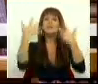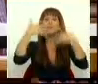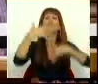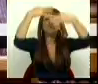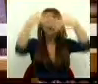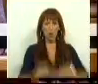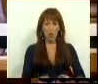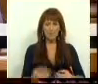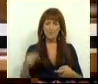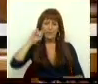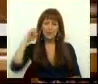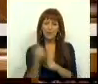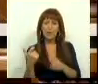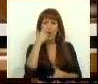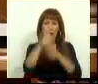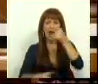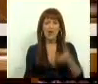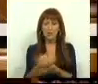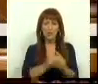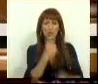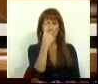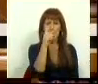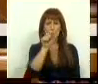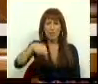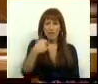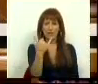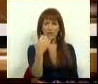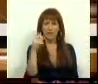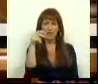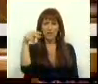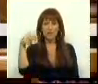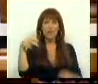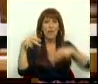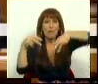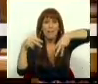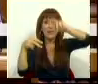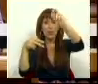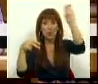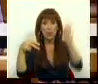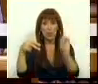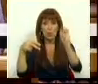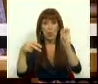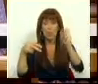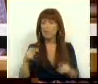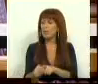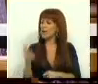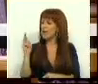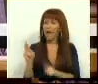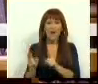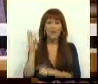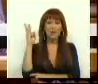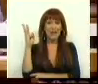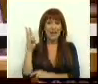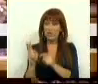integral. Cobra aos municípios 1,20 € por metro cúbico e há 3 anos que não aumenta o preço